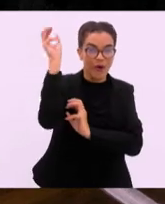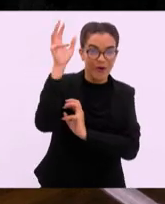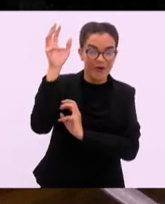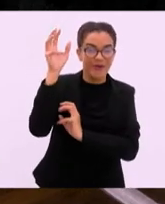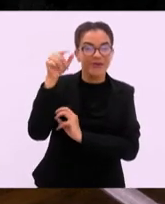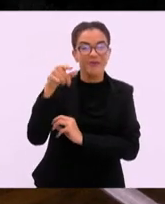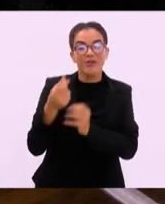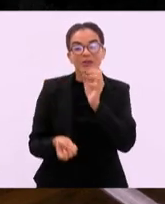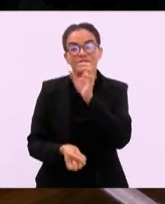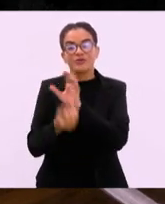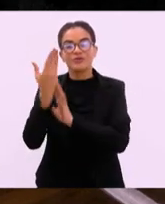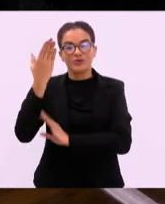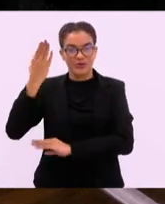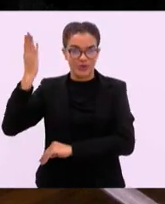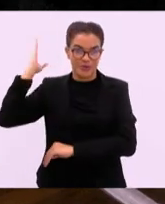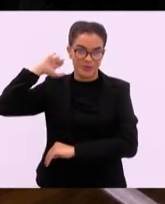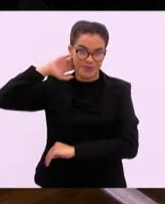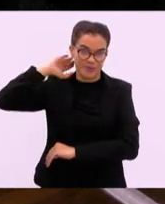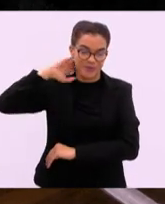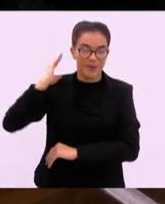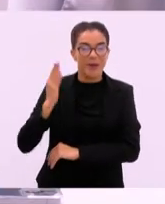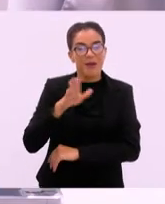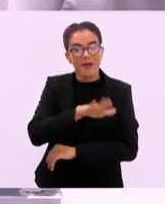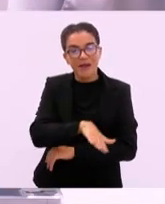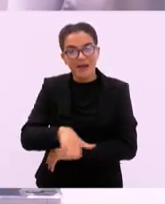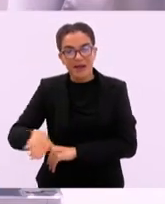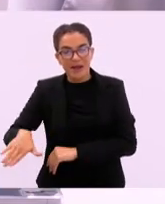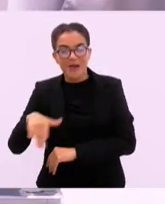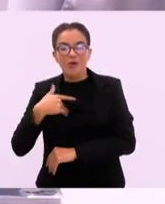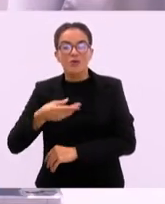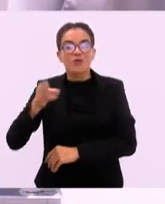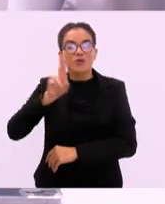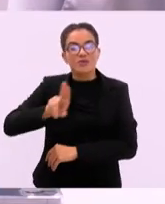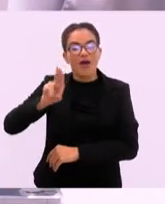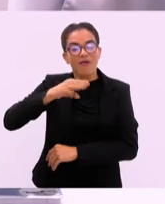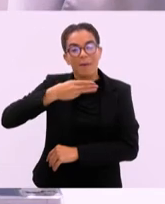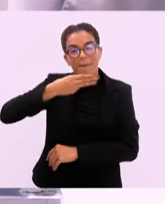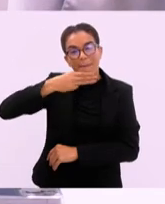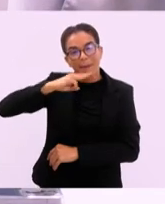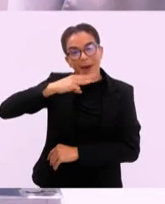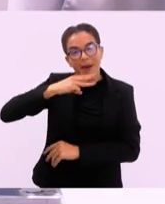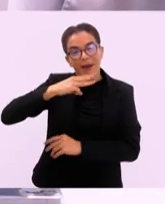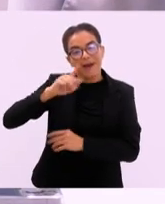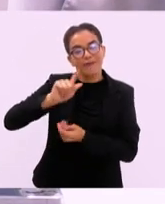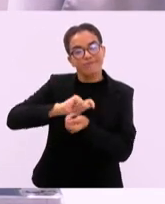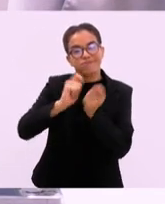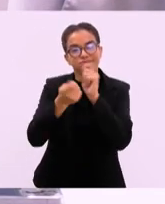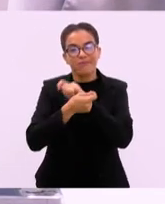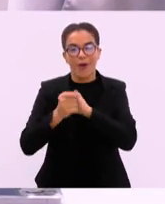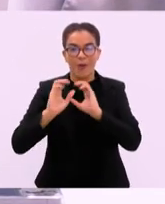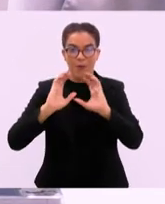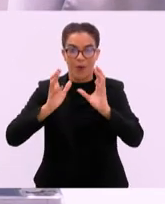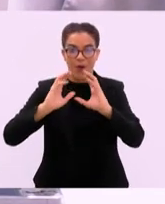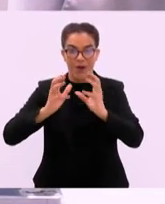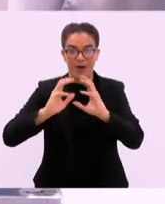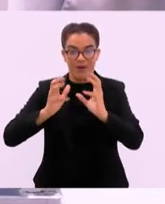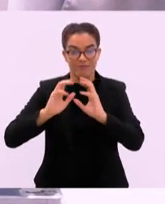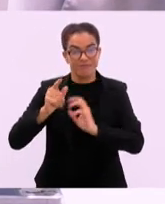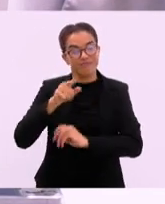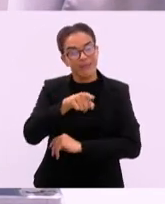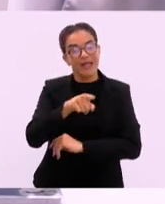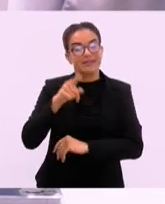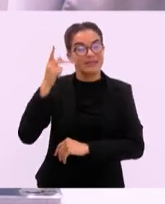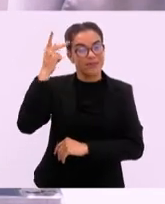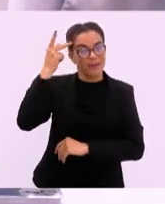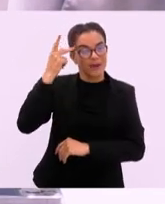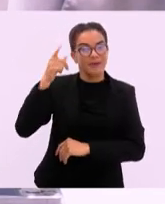Surgido no Pará, a partir de uma brincadeira infantil, as crianças usavam mangas como bolas. O esporte também conta com praticantes no Rio de Janeiro e em São